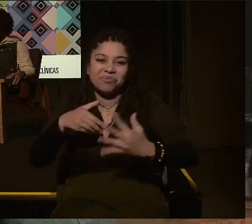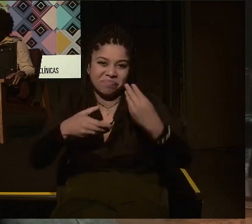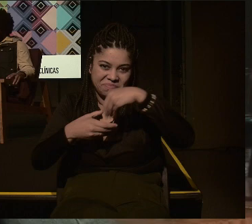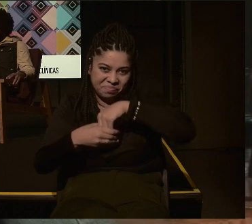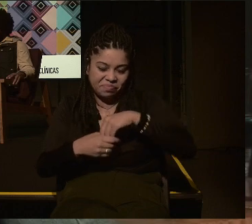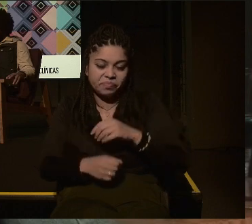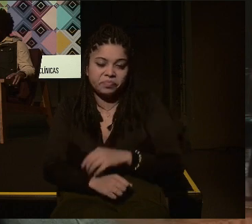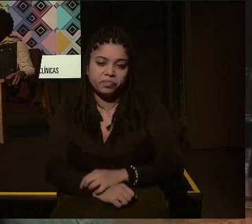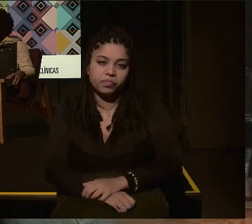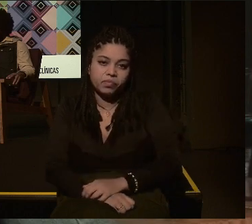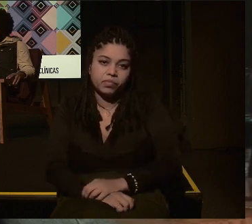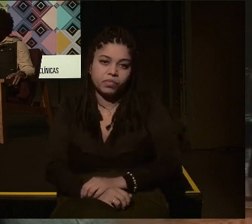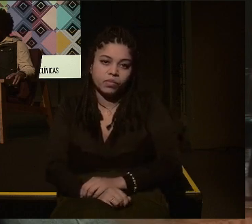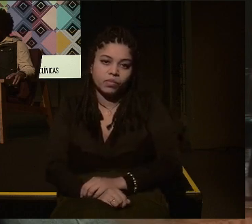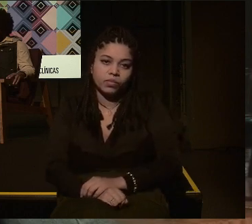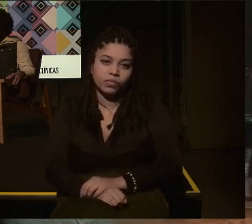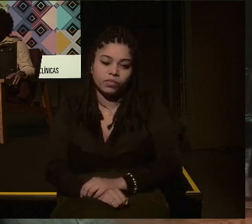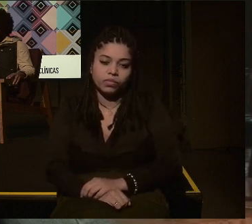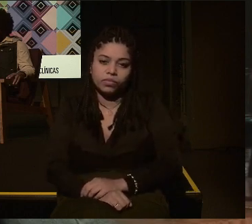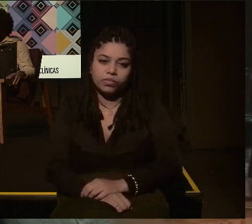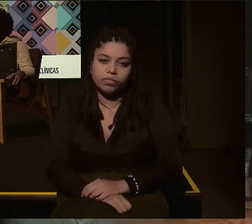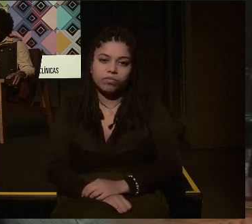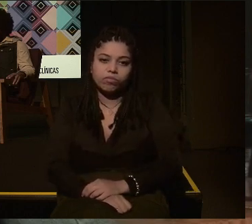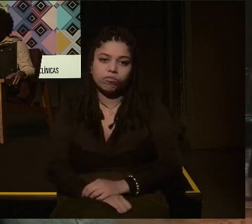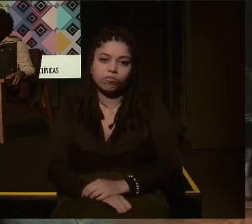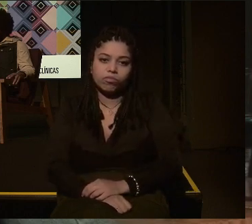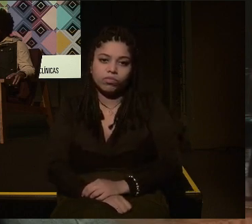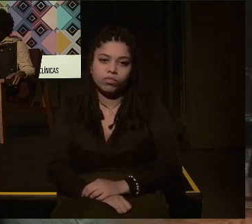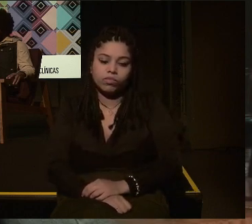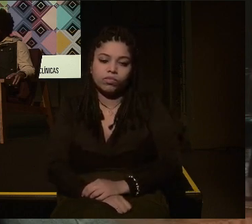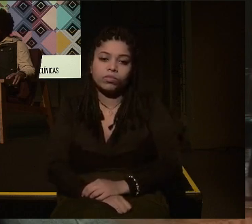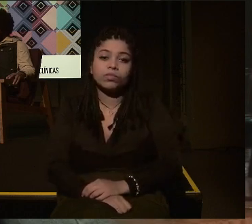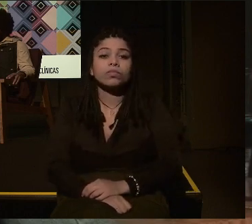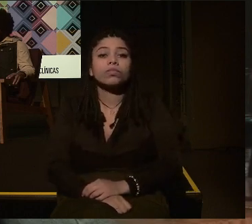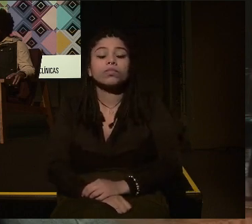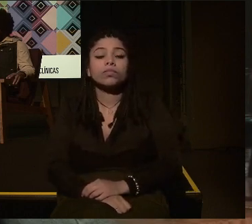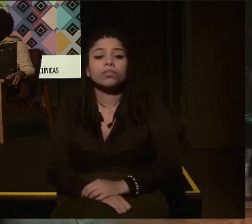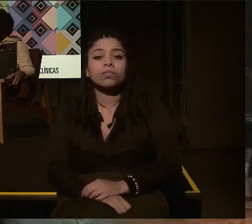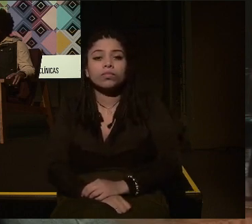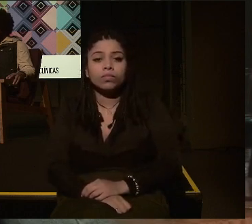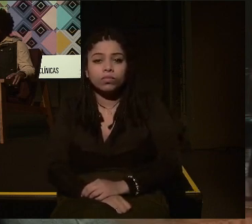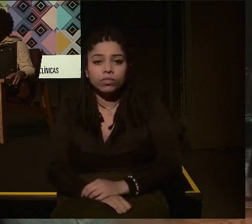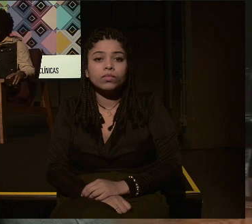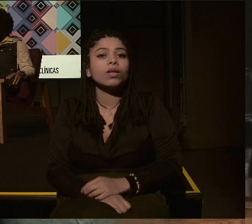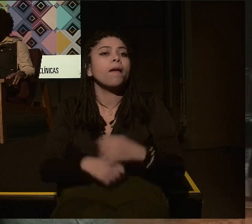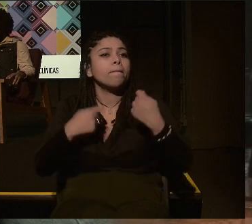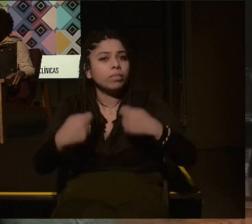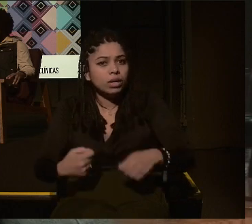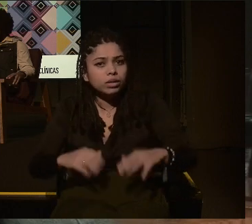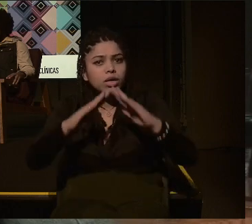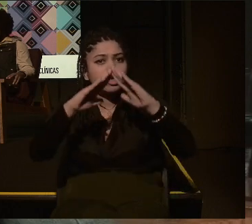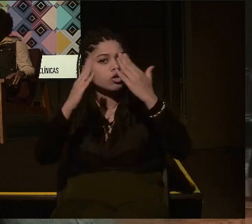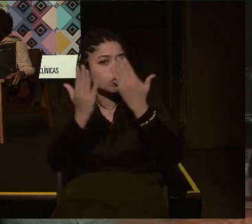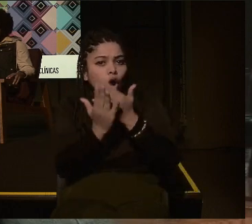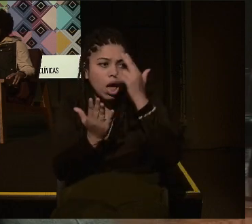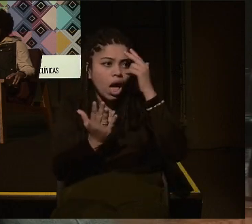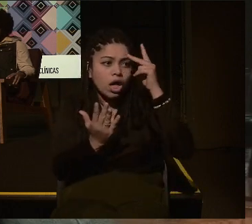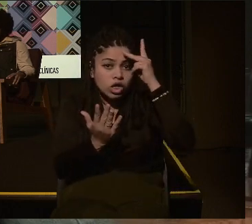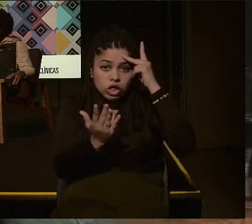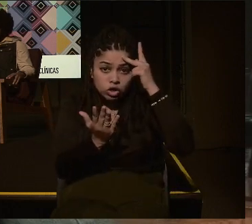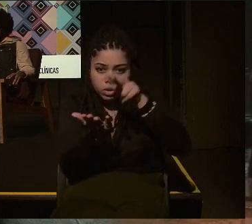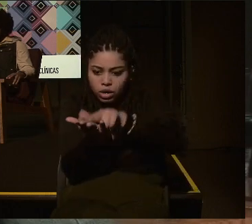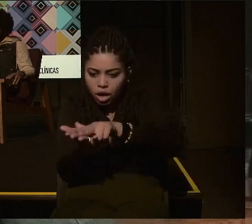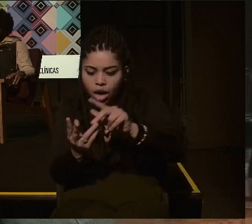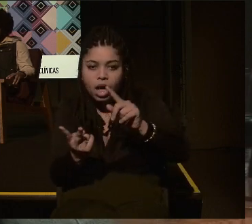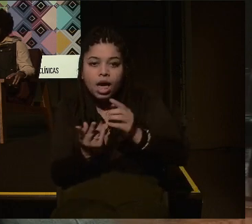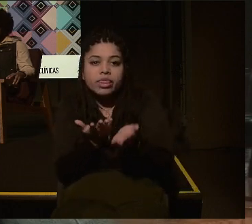Para que as escolas, sejam de psicanálise, de terapia ocupacional, do